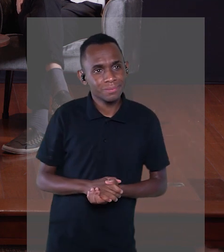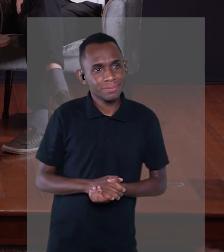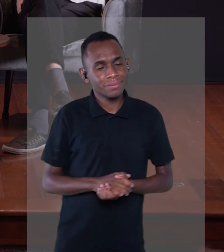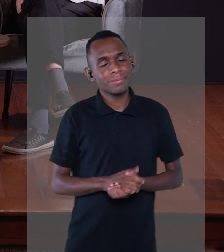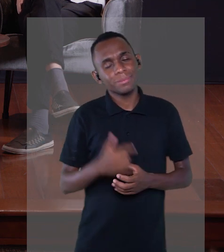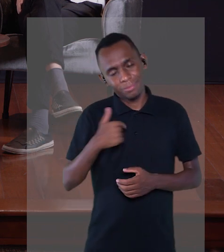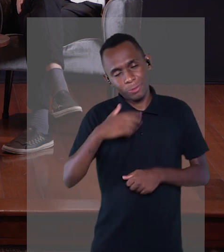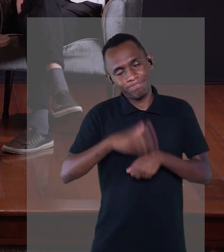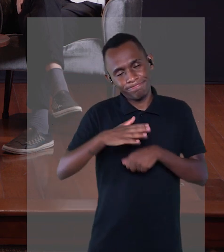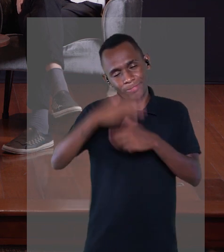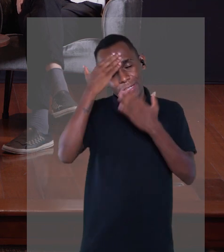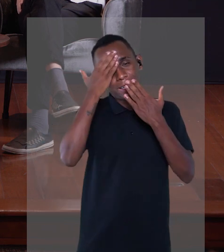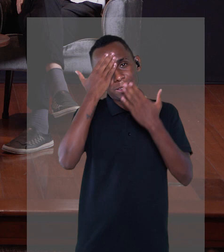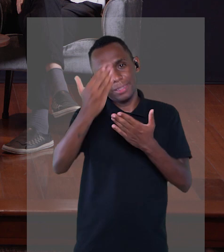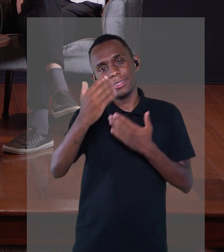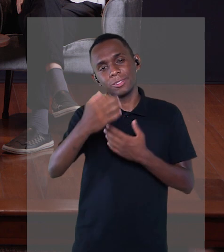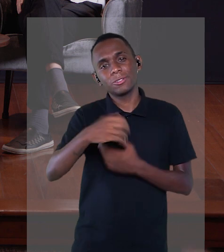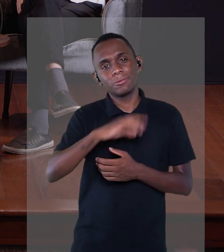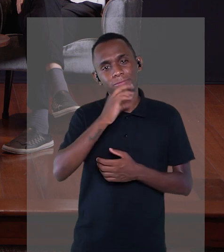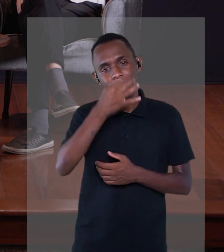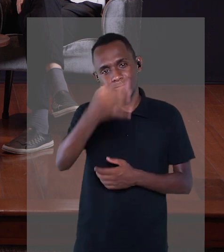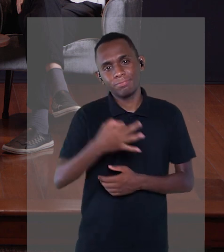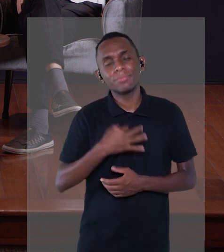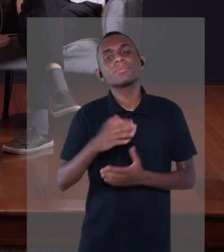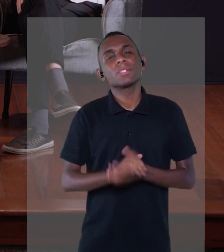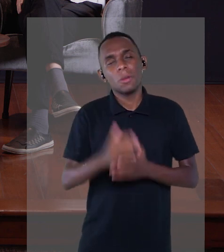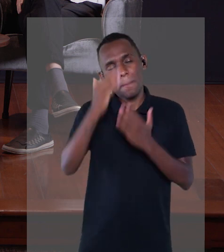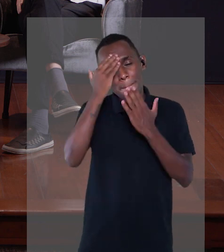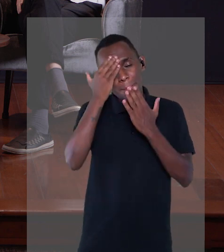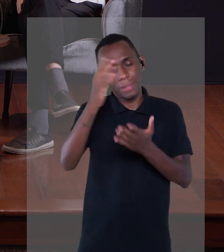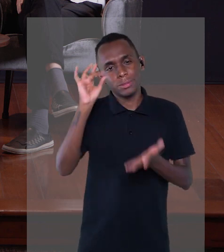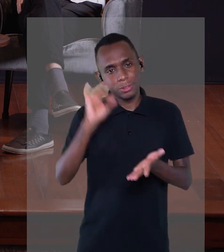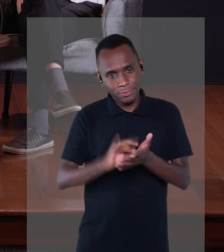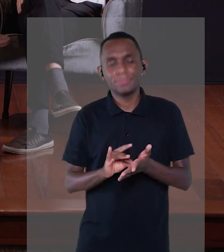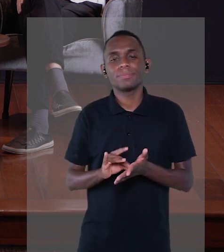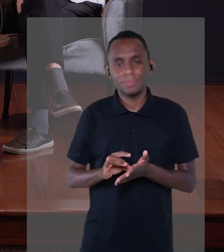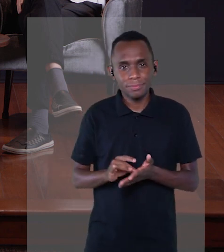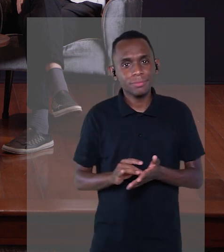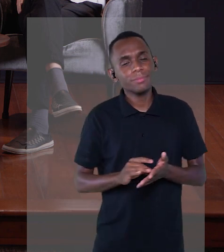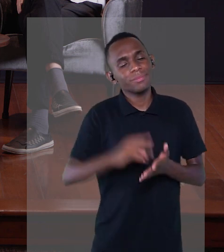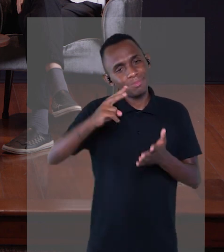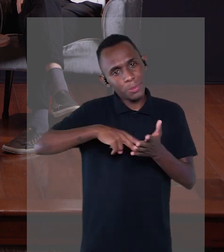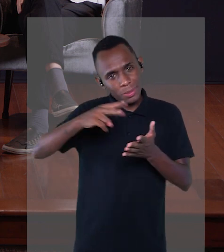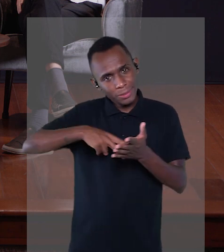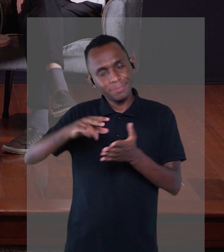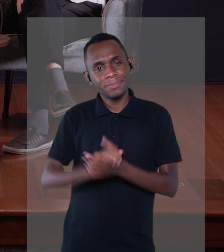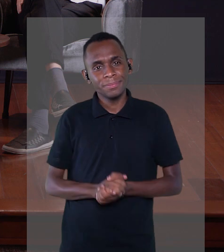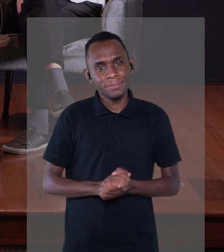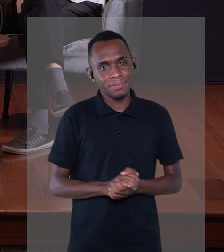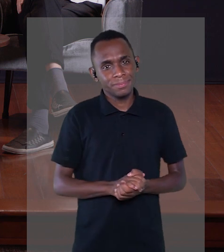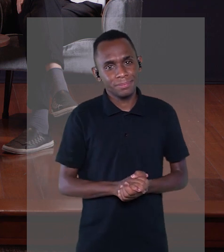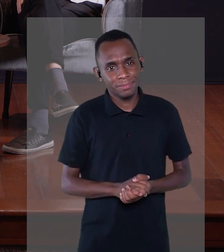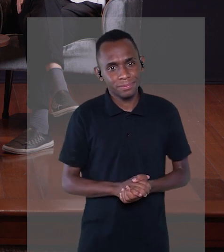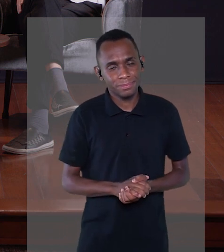Eliane, eu que agradeço o seu comentário, adorei, muito obrigado mesmo, obrigado pela leitura,